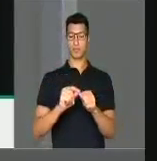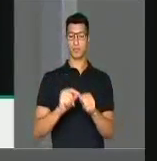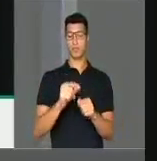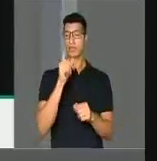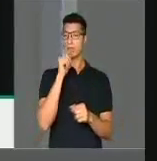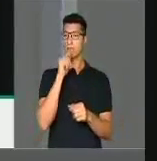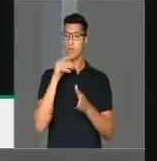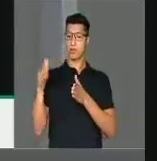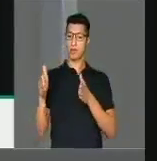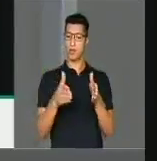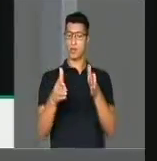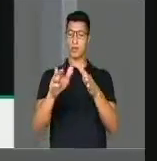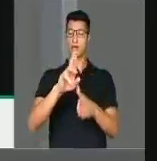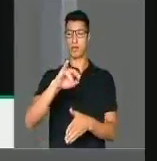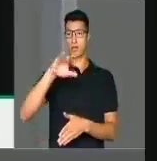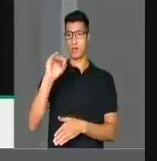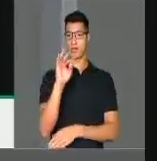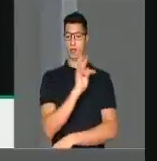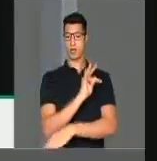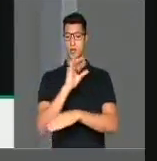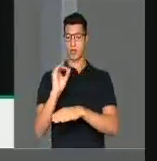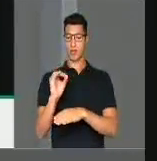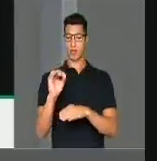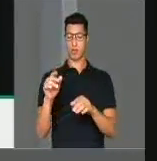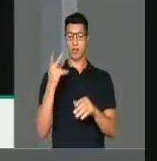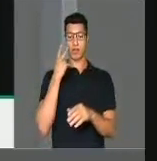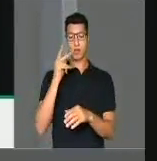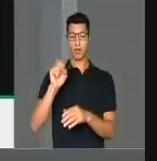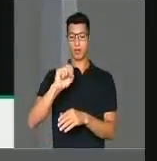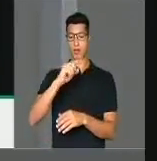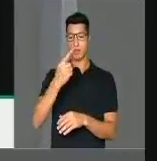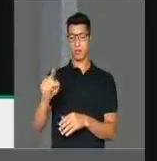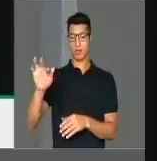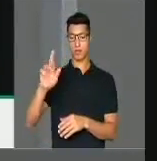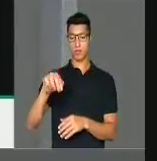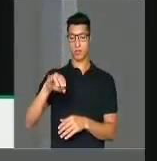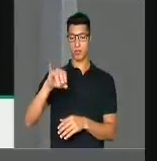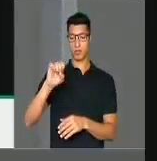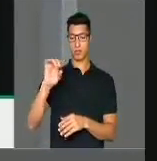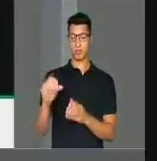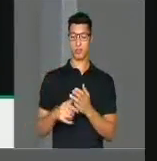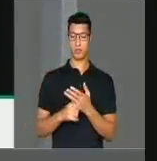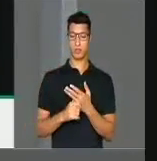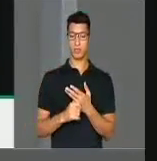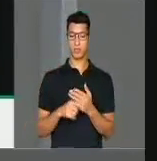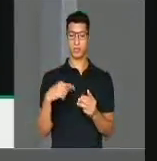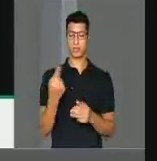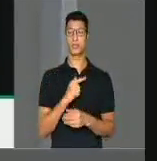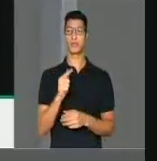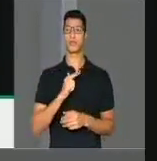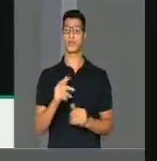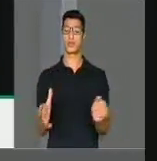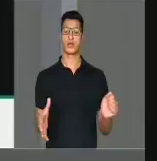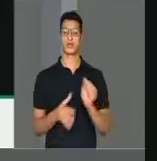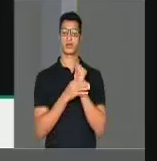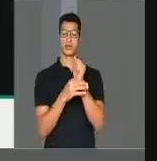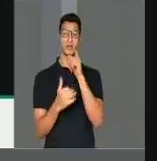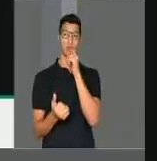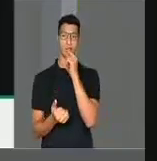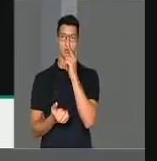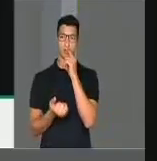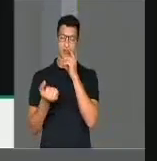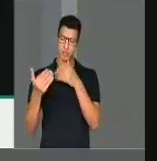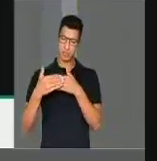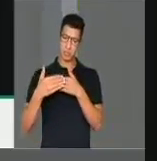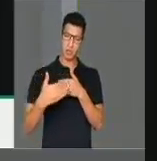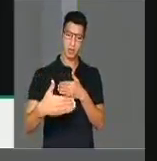Integração a fazer a transposição do rio Tocantins para o São Francisco. Aí sim, nós teremos segurança